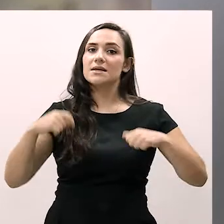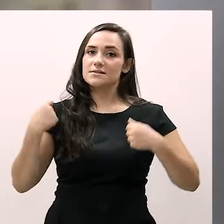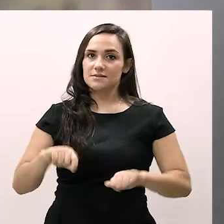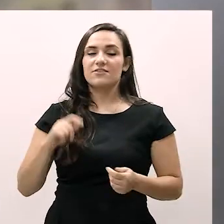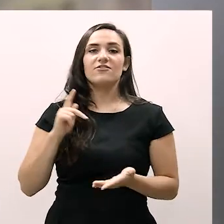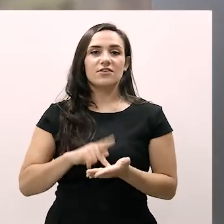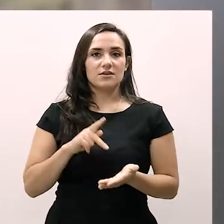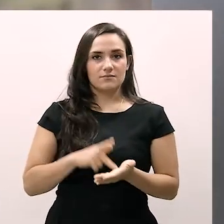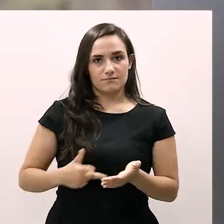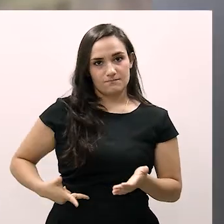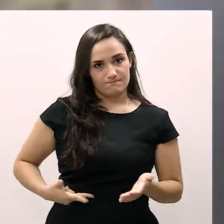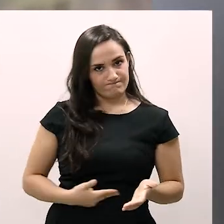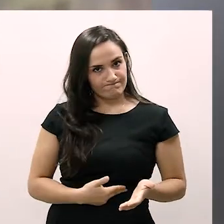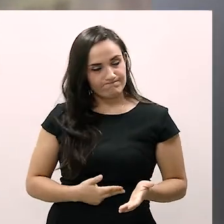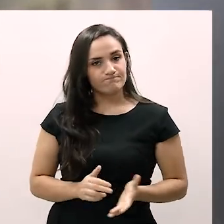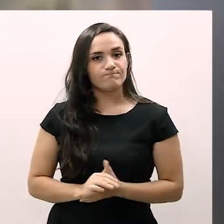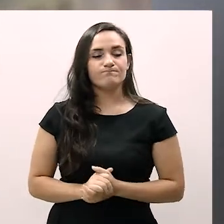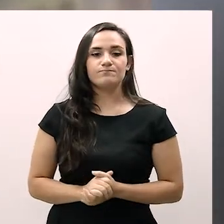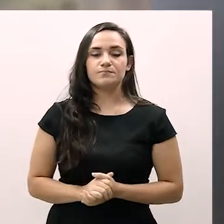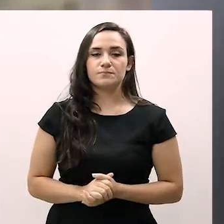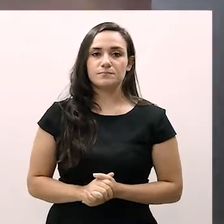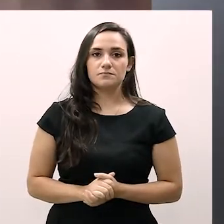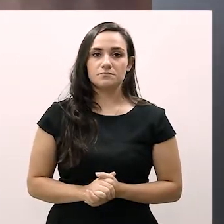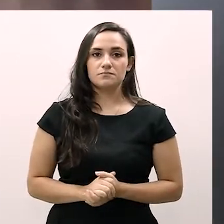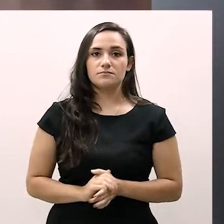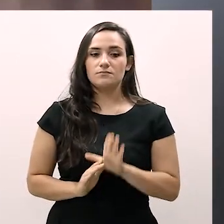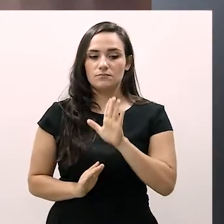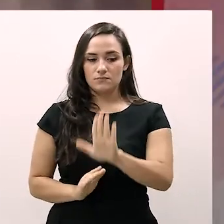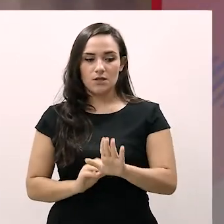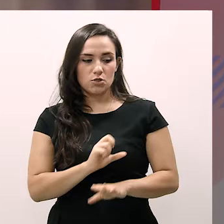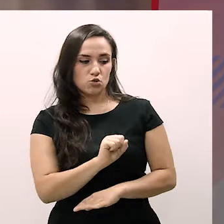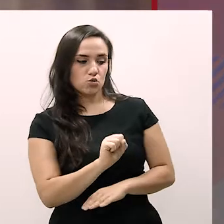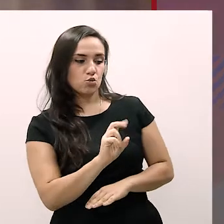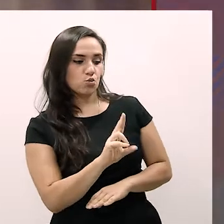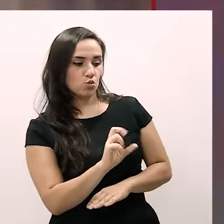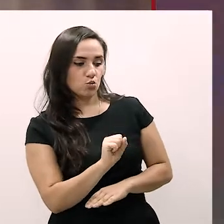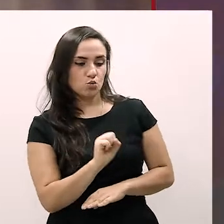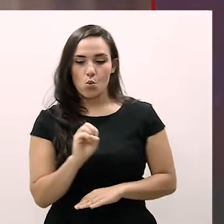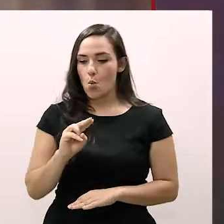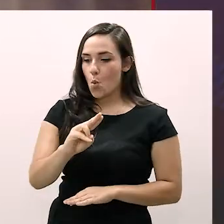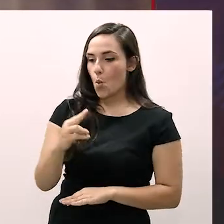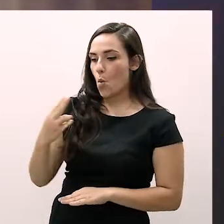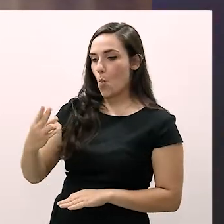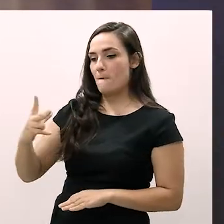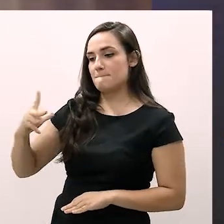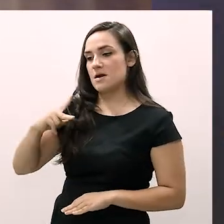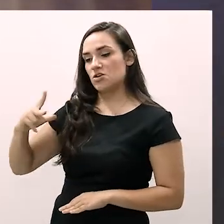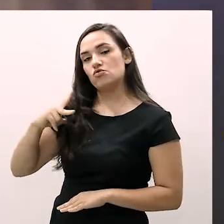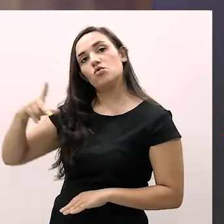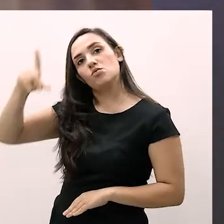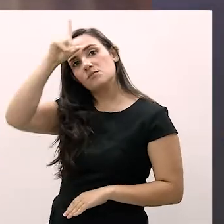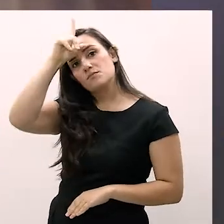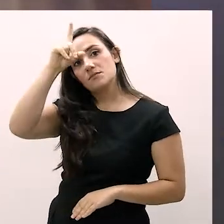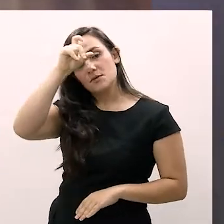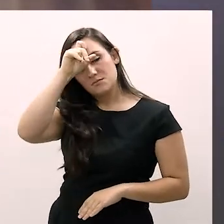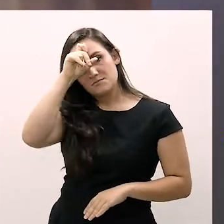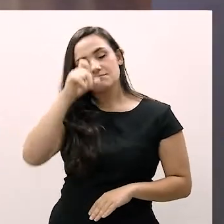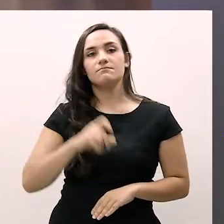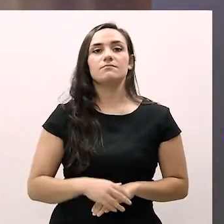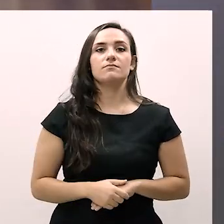quer na saúde pública, quer em instituições privadas, ainda está muito